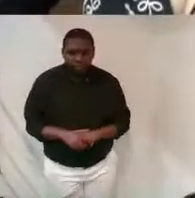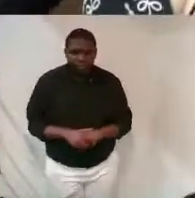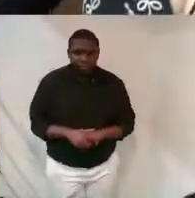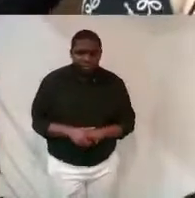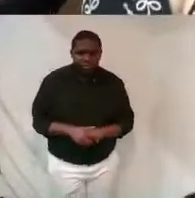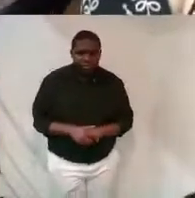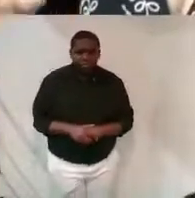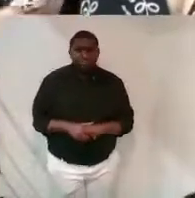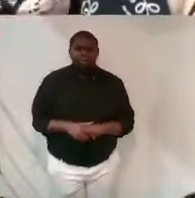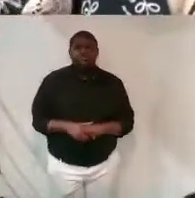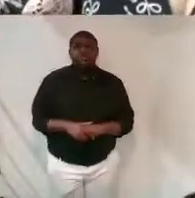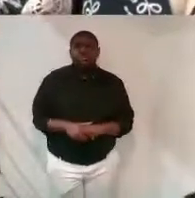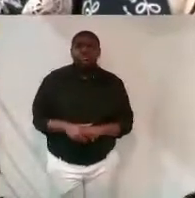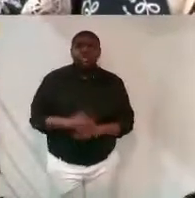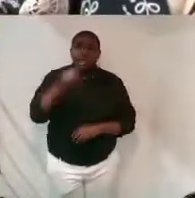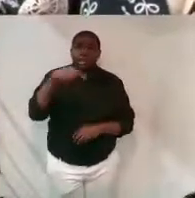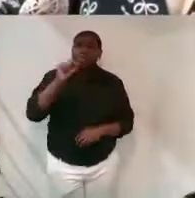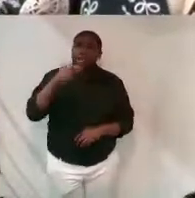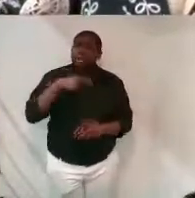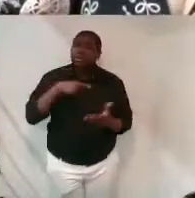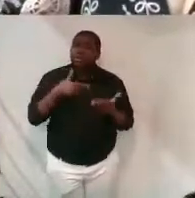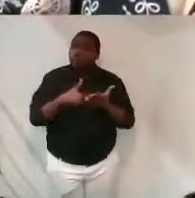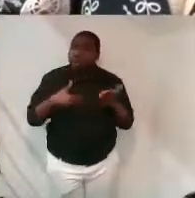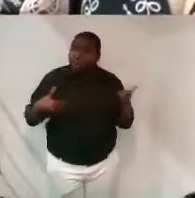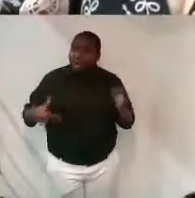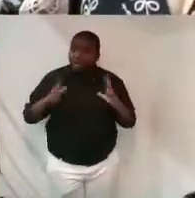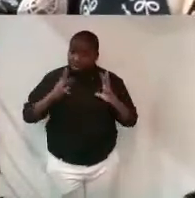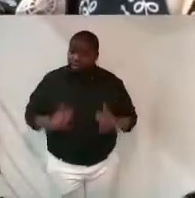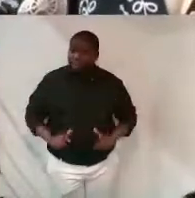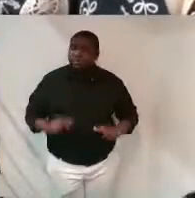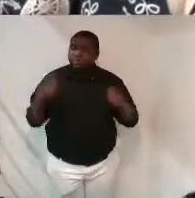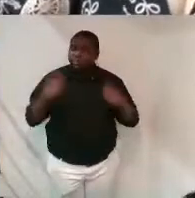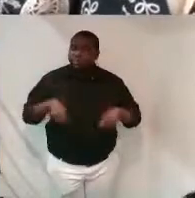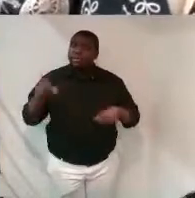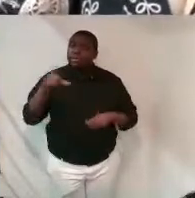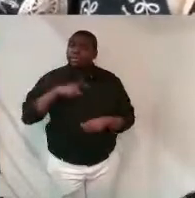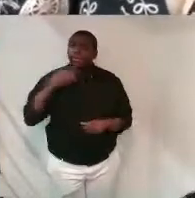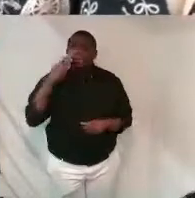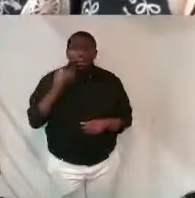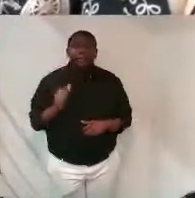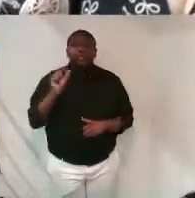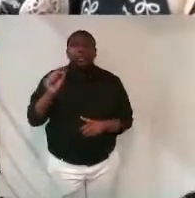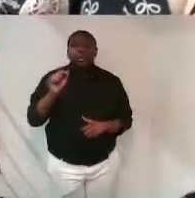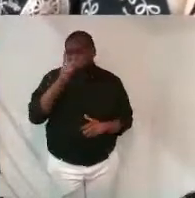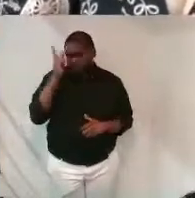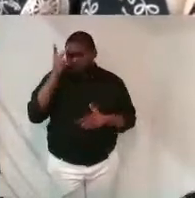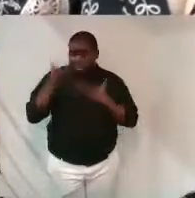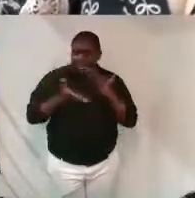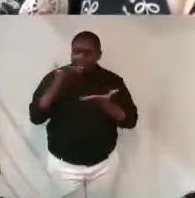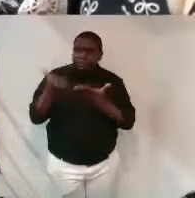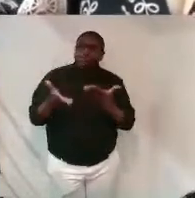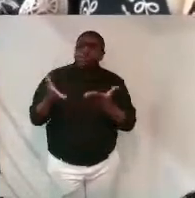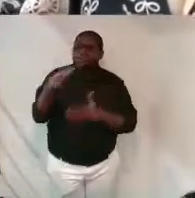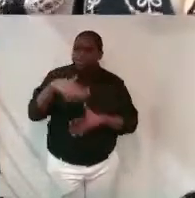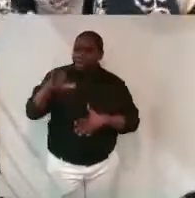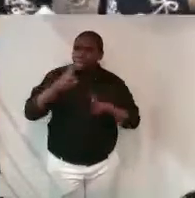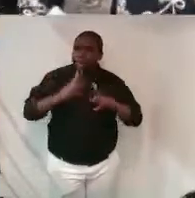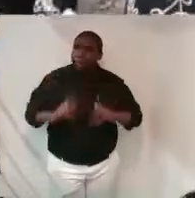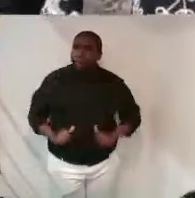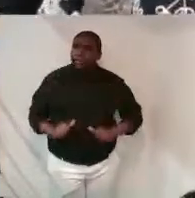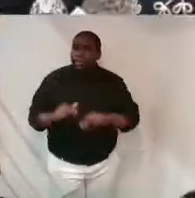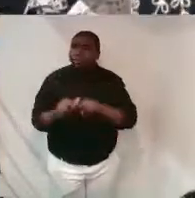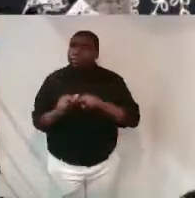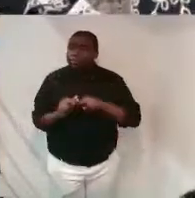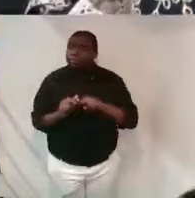de validade dos contratos de saneamento. Ela deve ser definida pelo titular do serviço de saneamento por meio de um